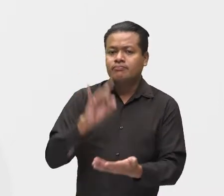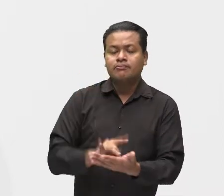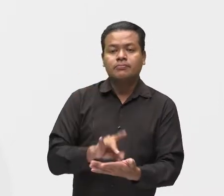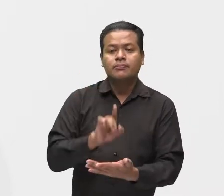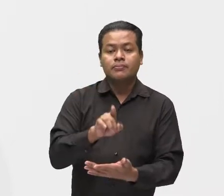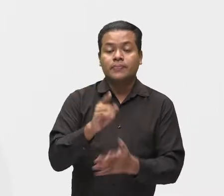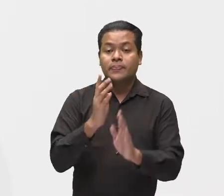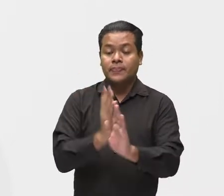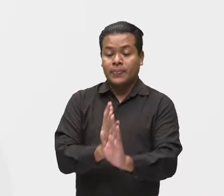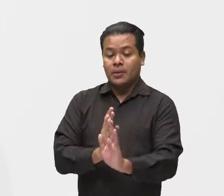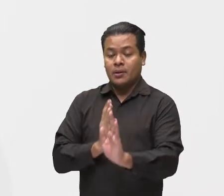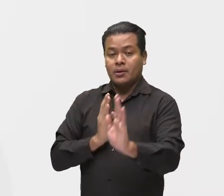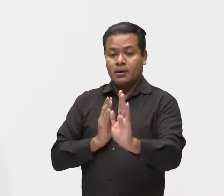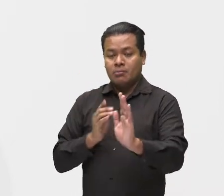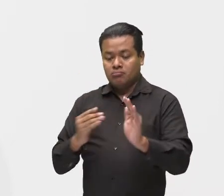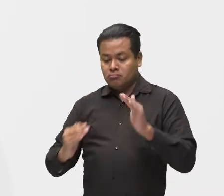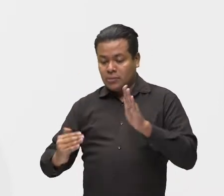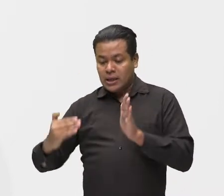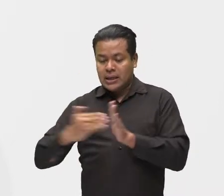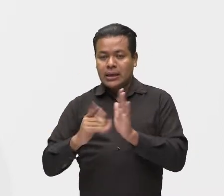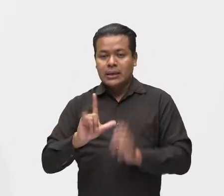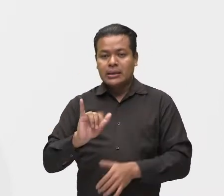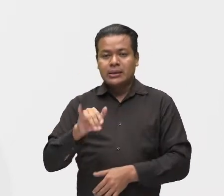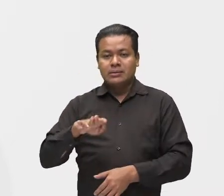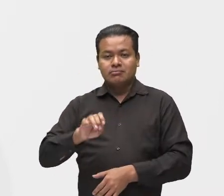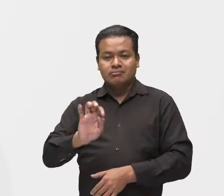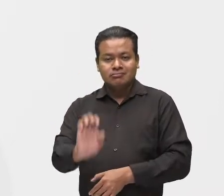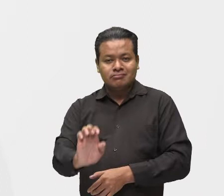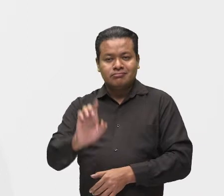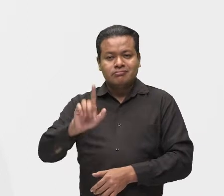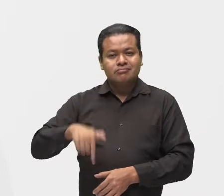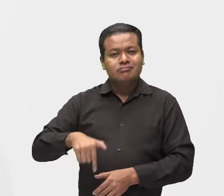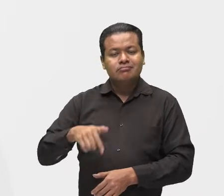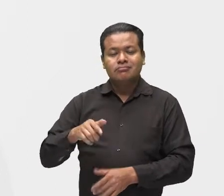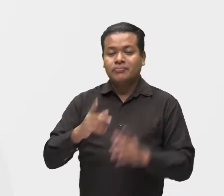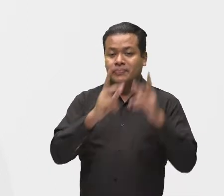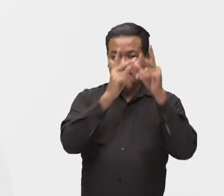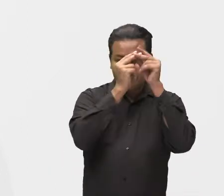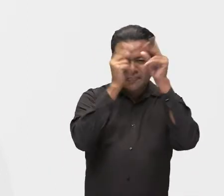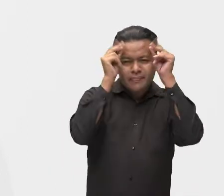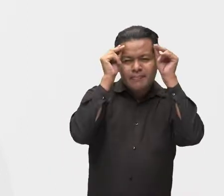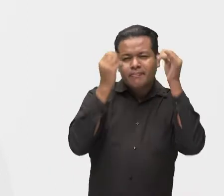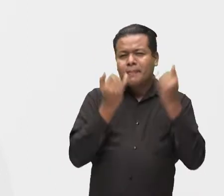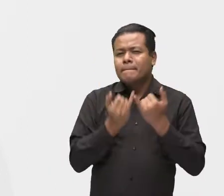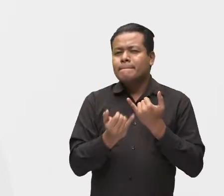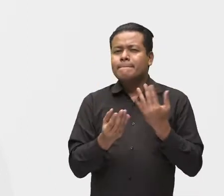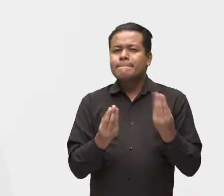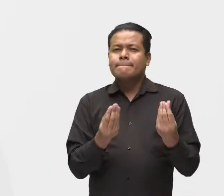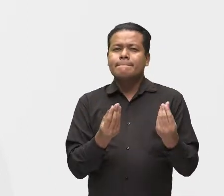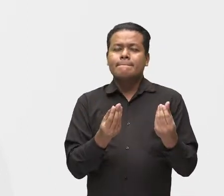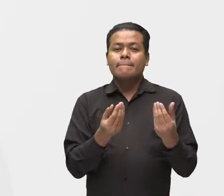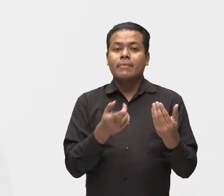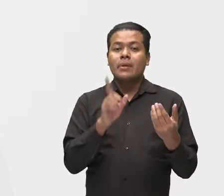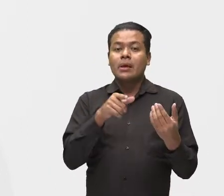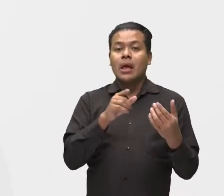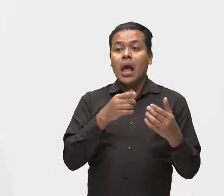essa fronteira entre a Turquia e a Grécia, ela faz com que a Grécia seja meio que uma porta de entrada para a Europa. E a gente sabe